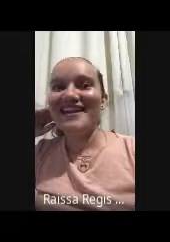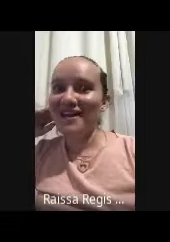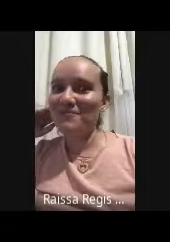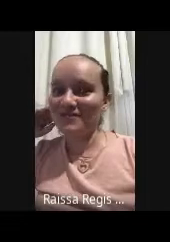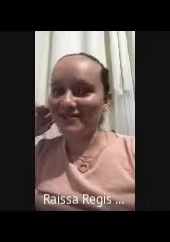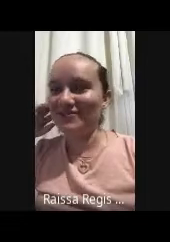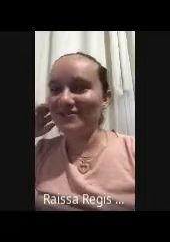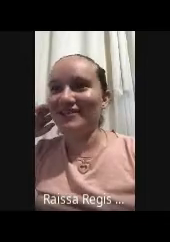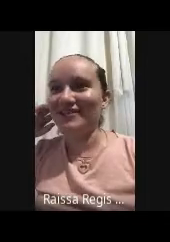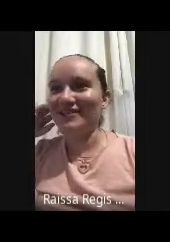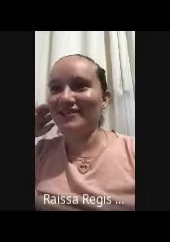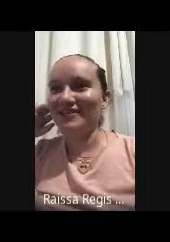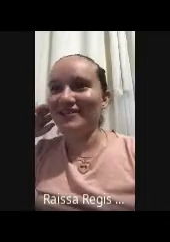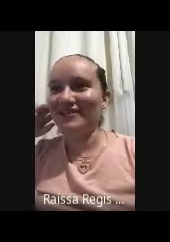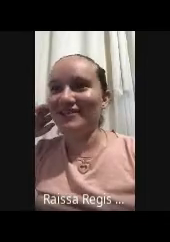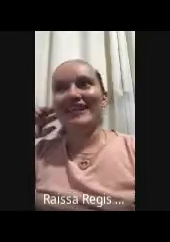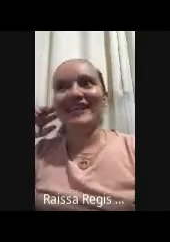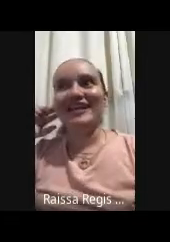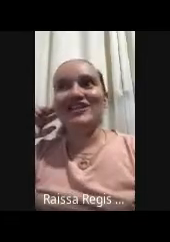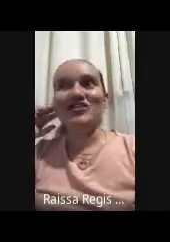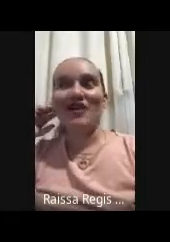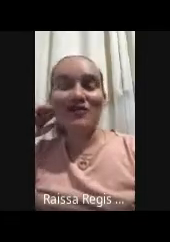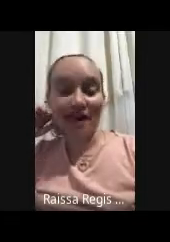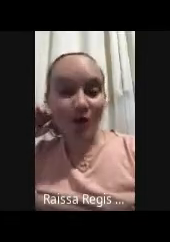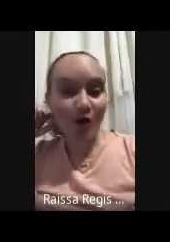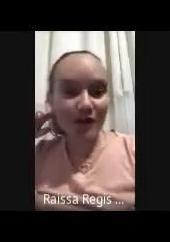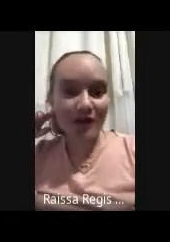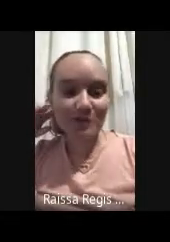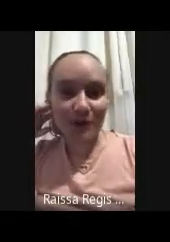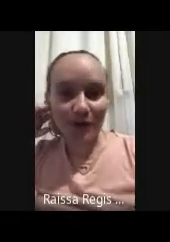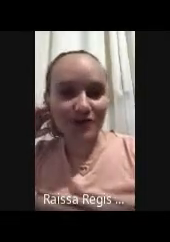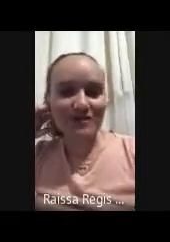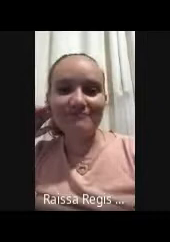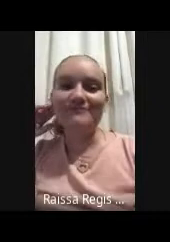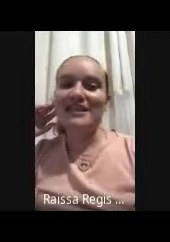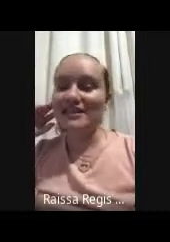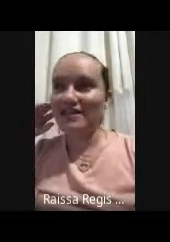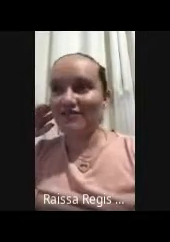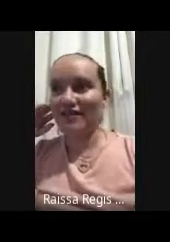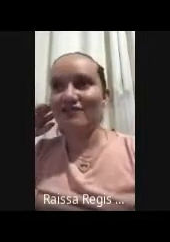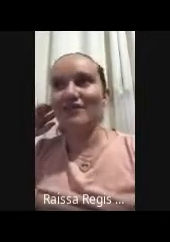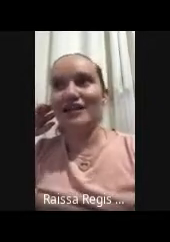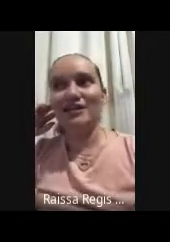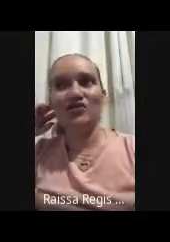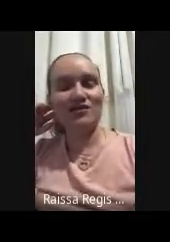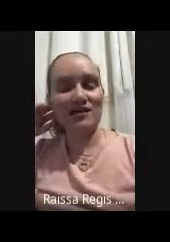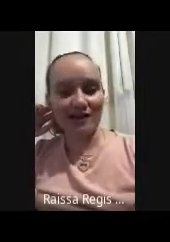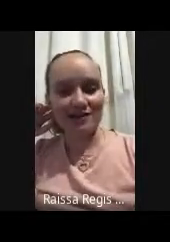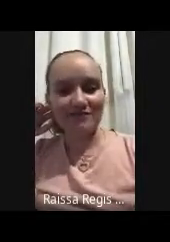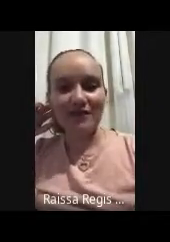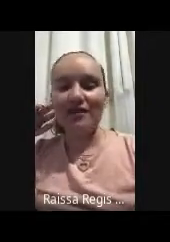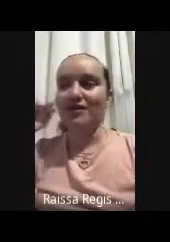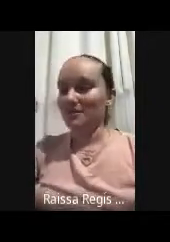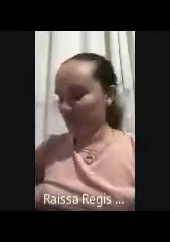aí, que é possível, né? E a gente vai ver como que a gente pode escrever em língua de